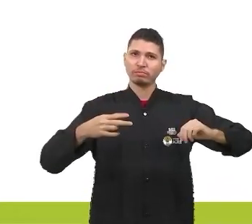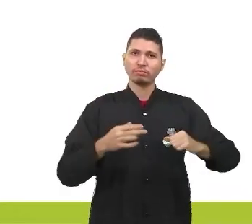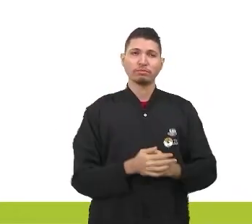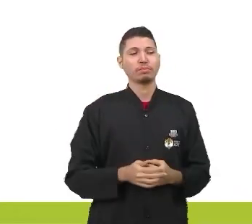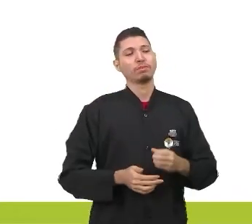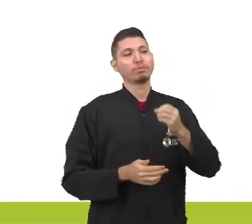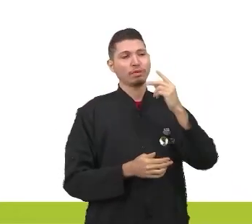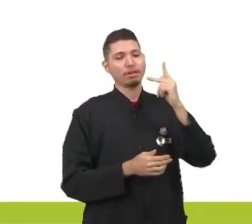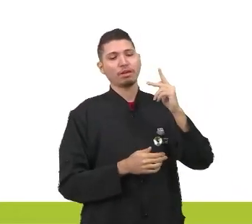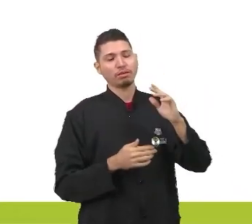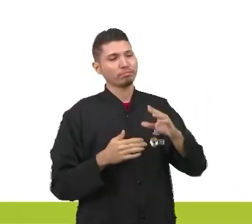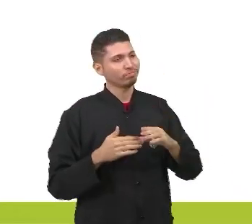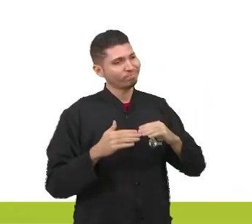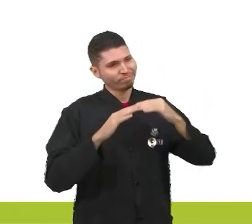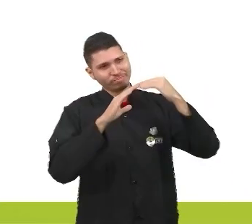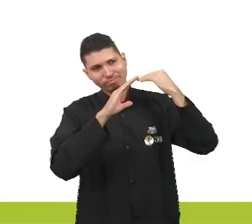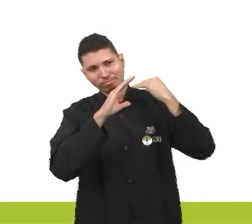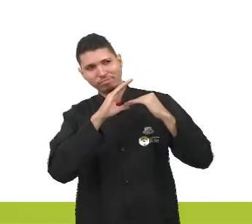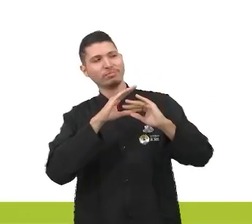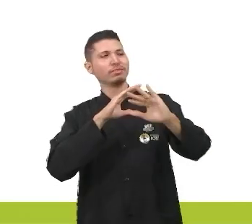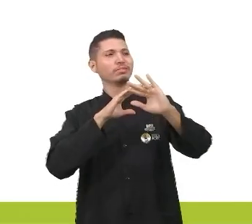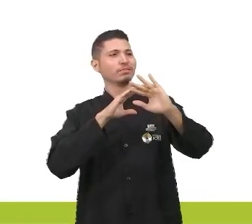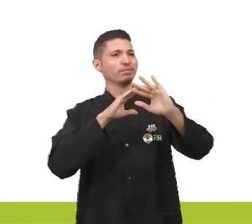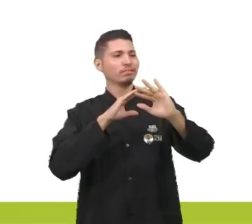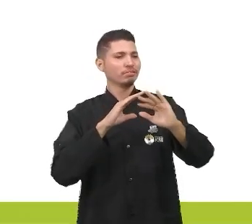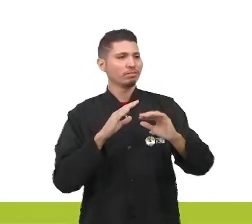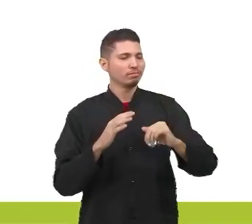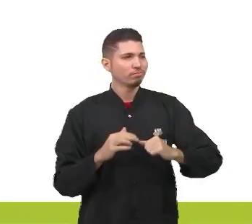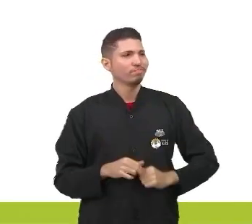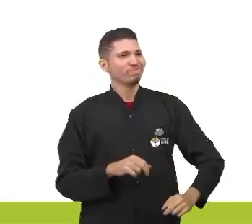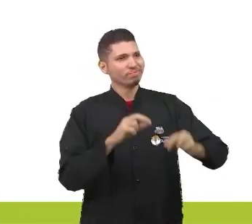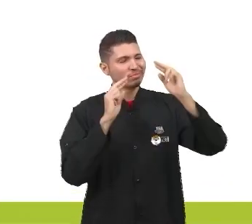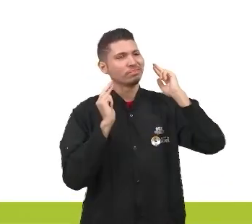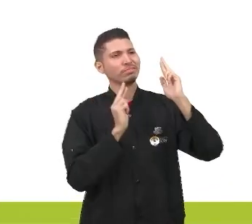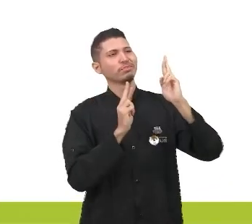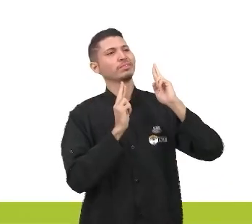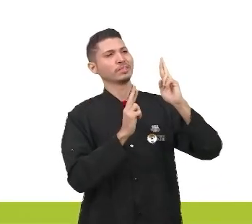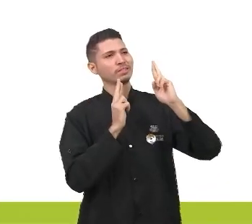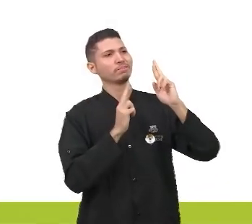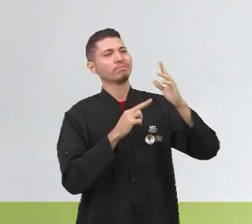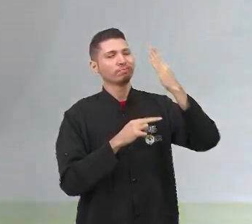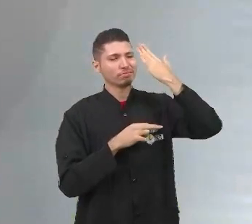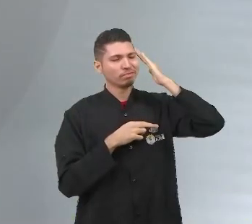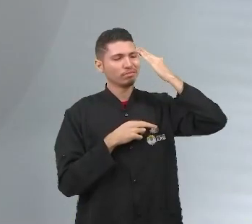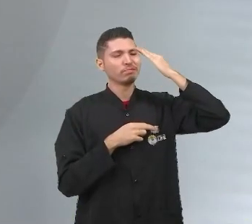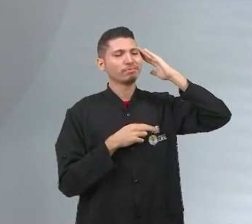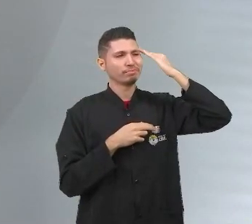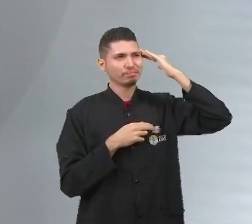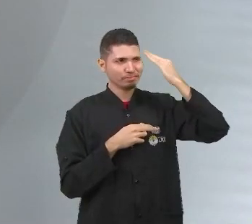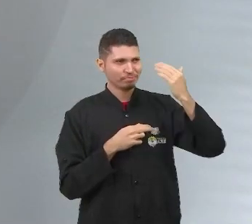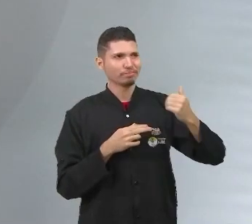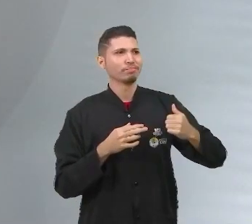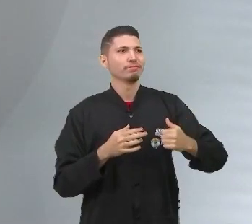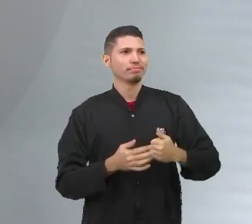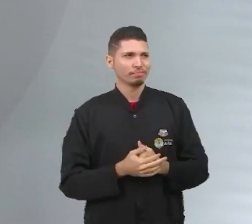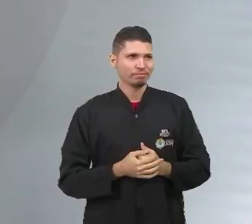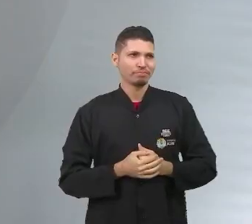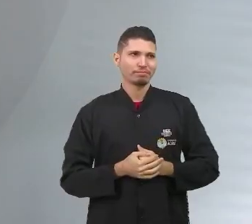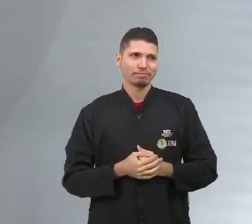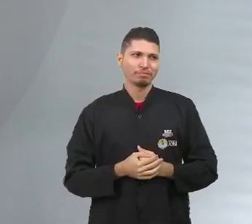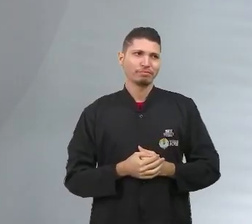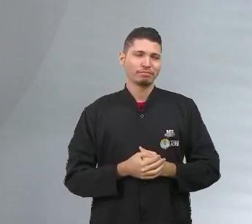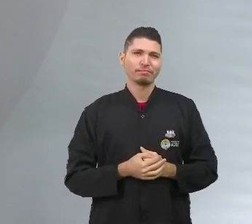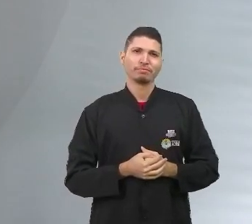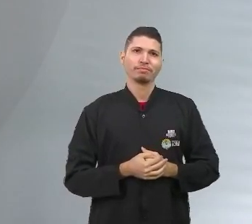bom, manda assim. Espero que dê para ele entender. isso é uma